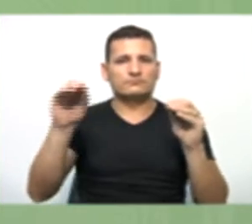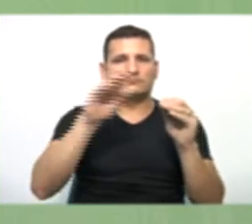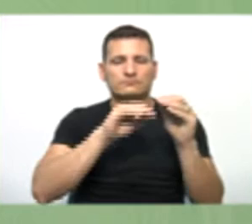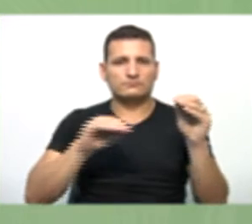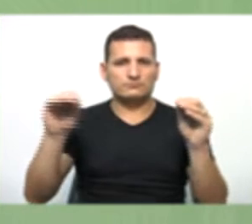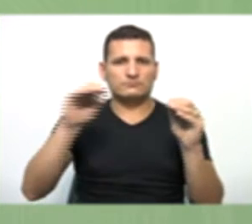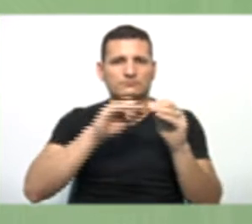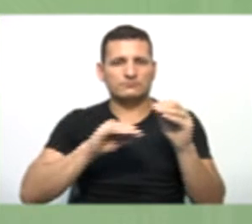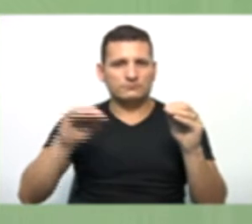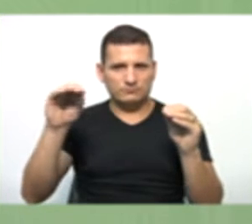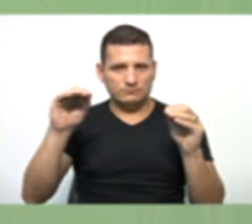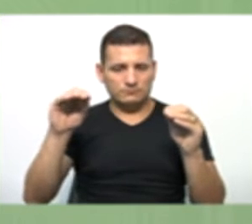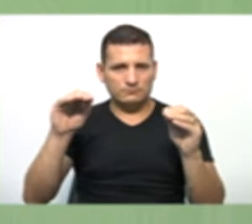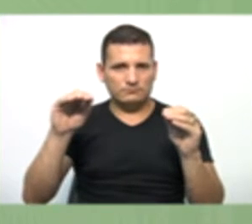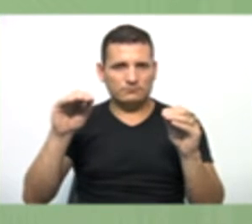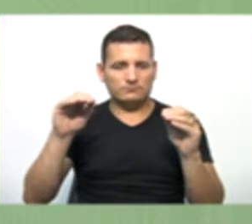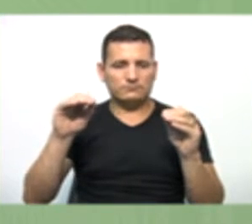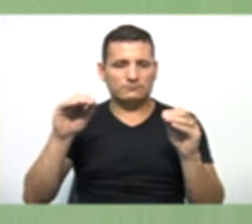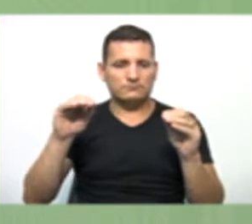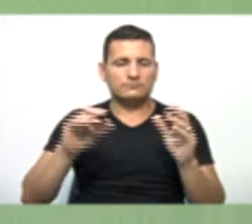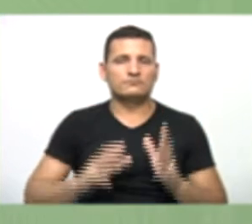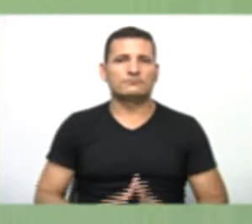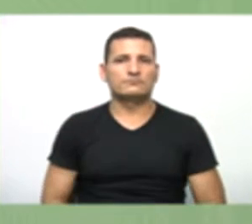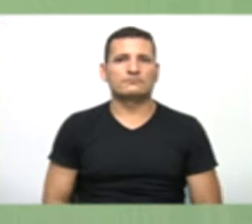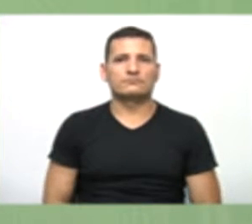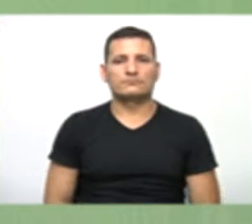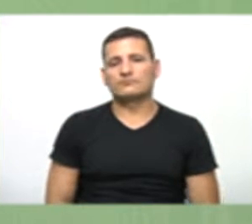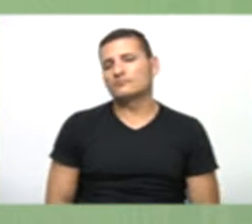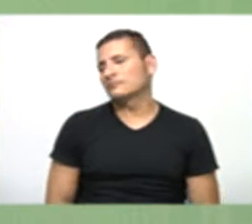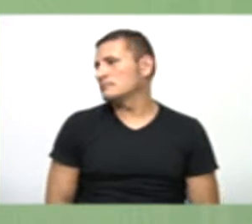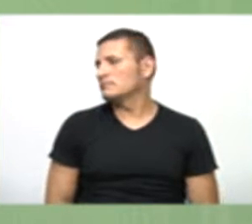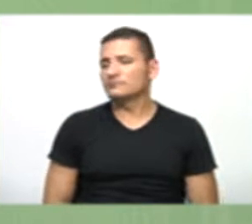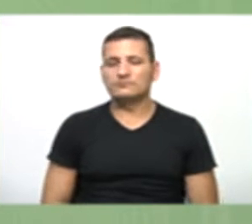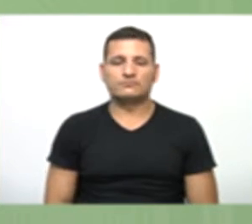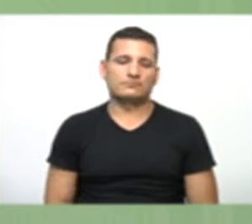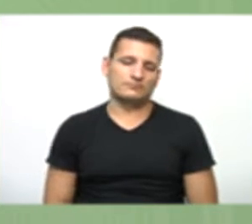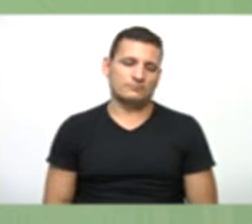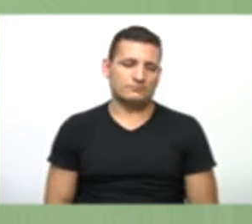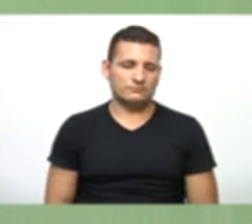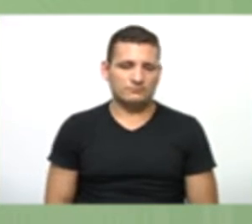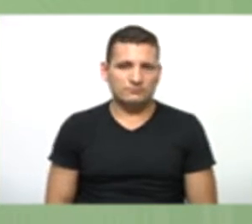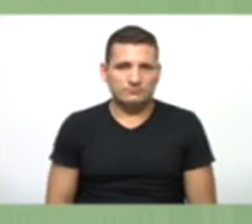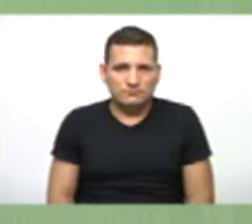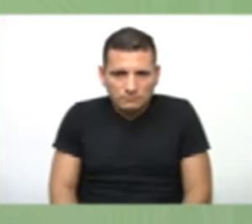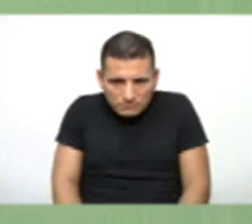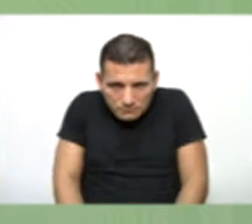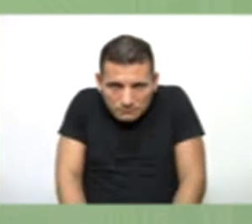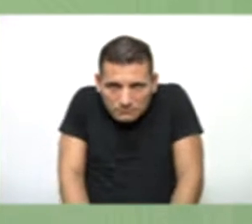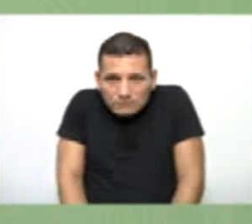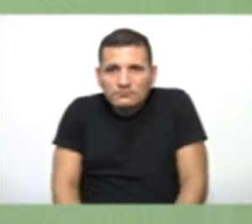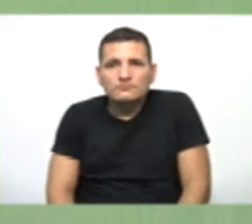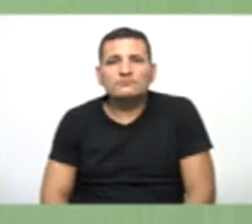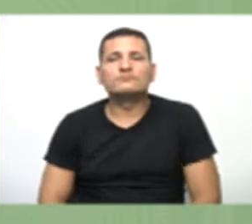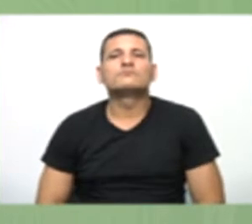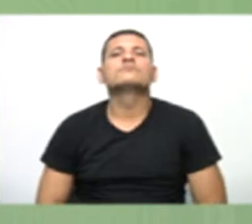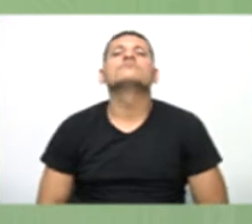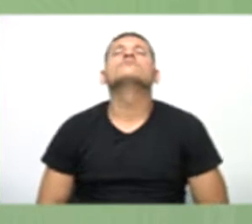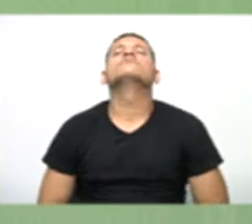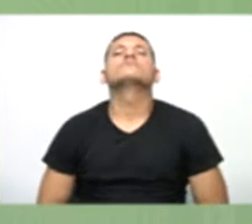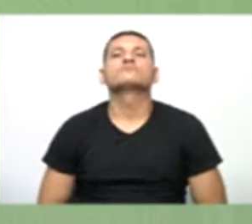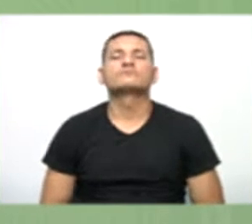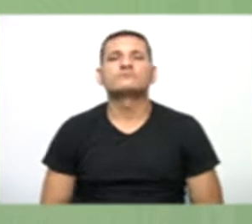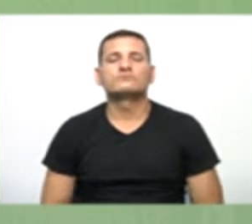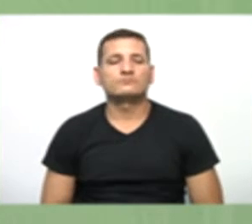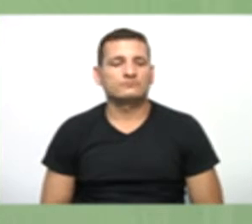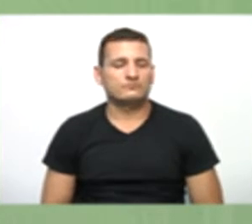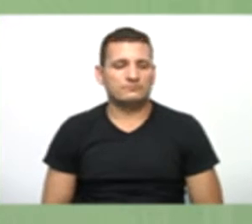seu lugar. Cada informação no seu quadrado. E não tem erro ao final da resolução do problema. Então